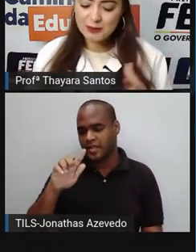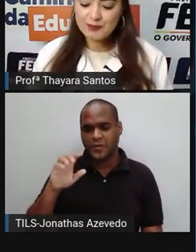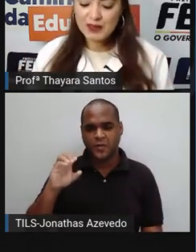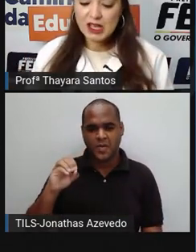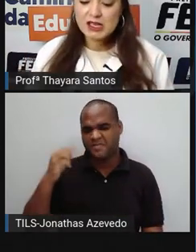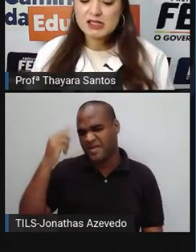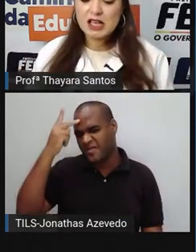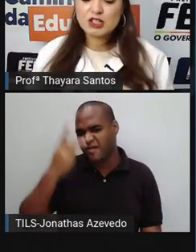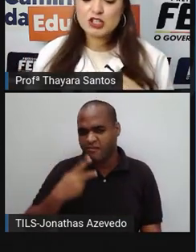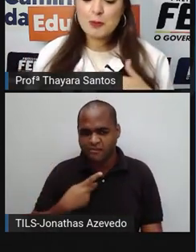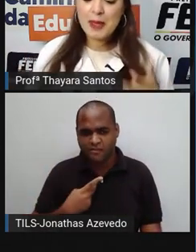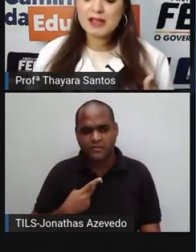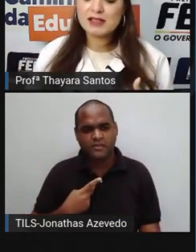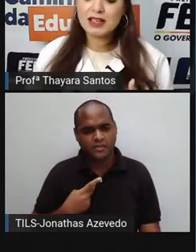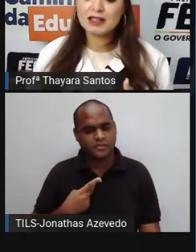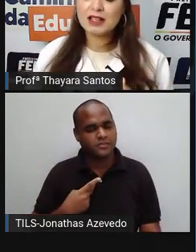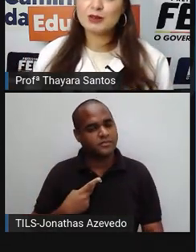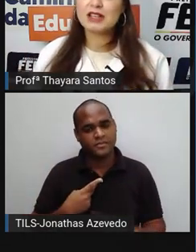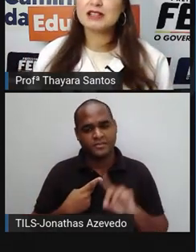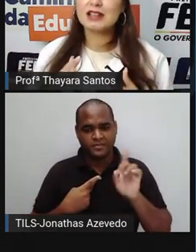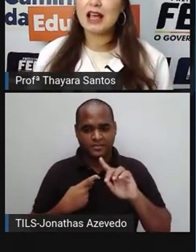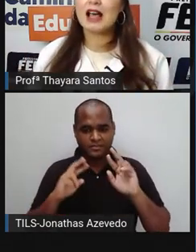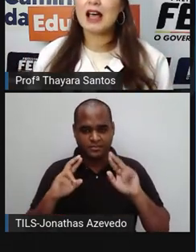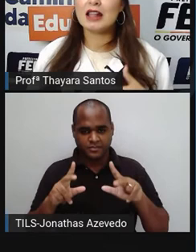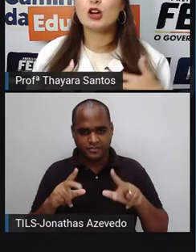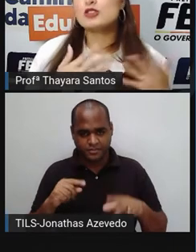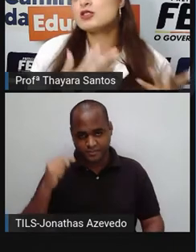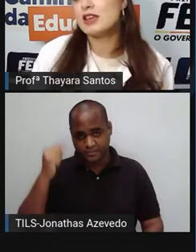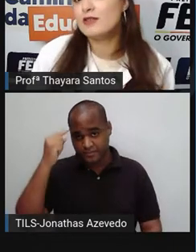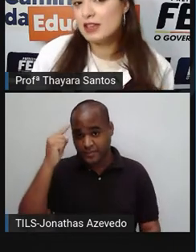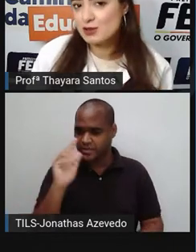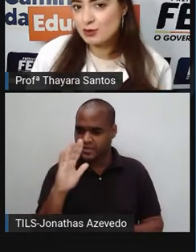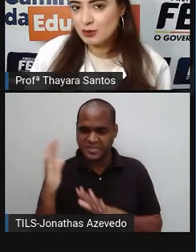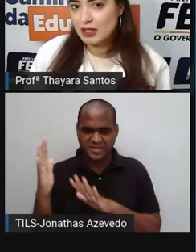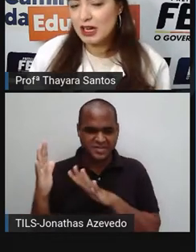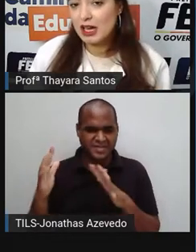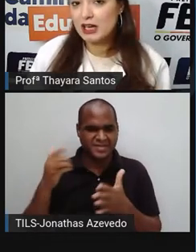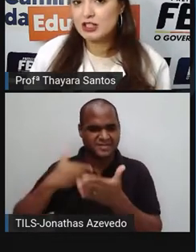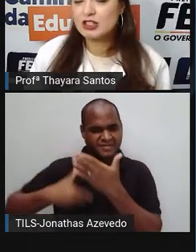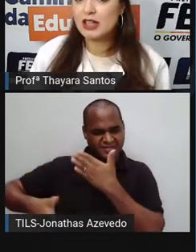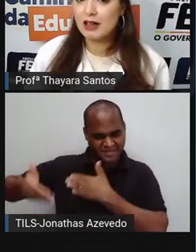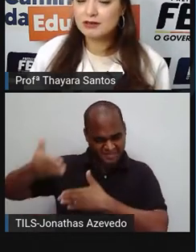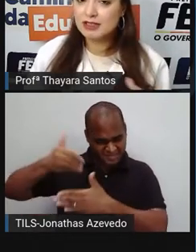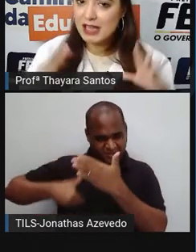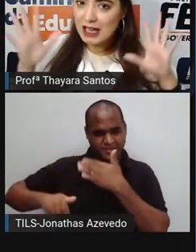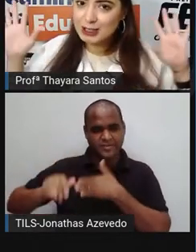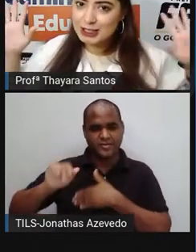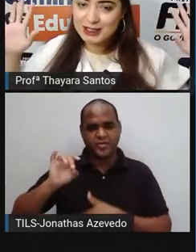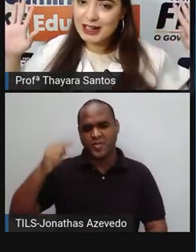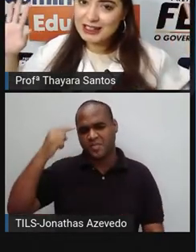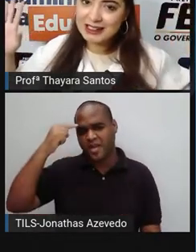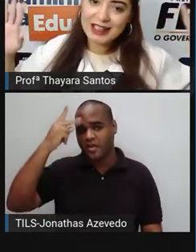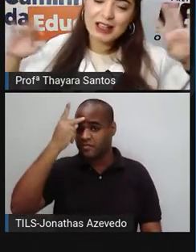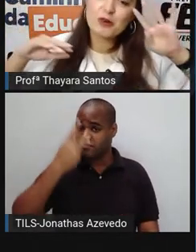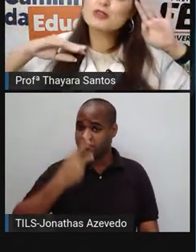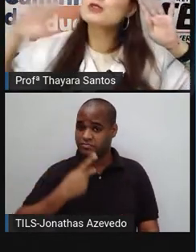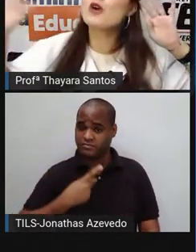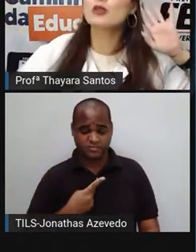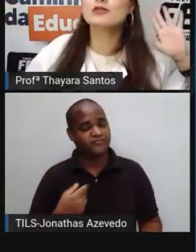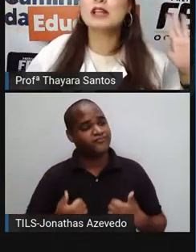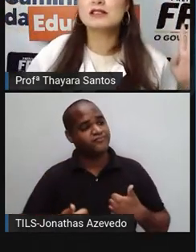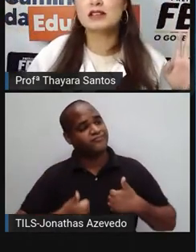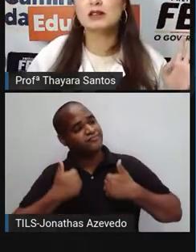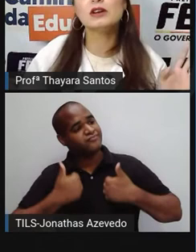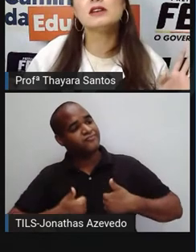Como assim se a gente pensa que a natureza tá a nosso serviço a gente tá se achando ali né